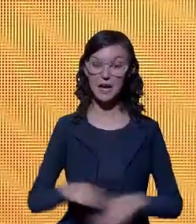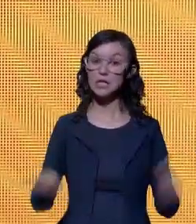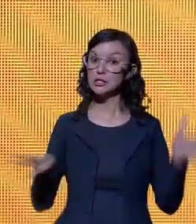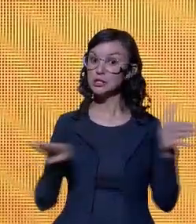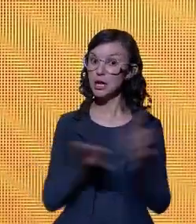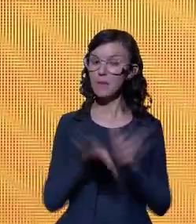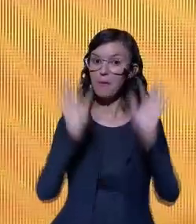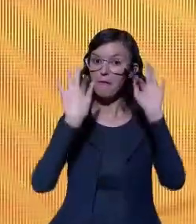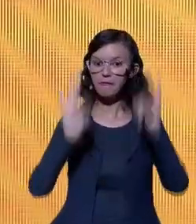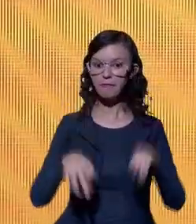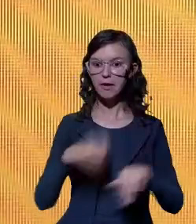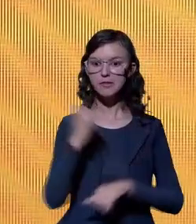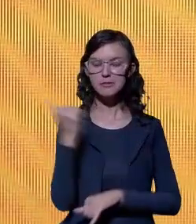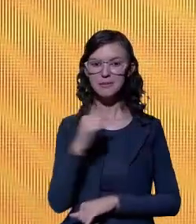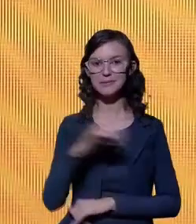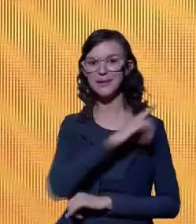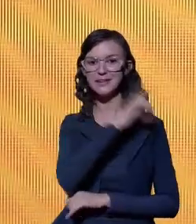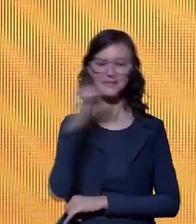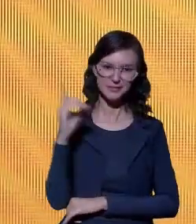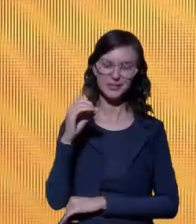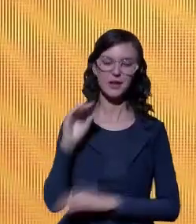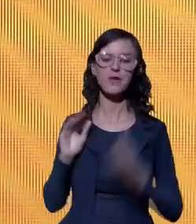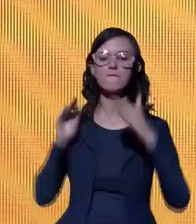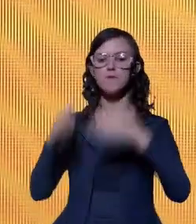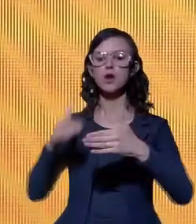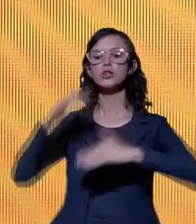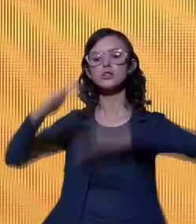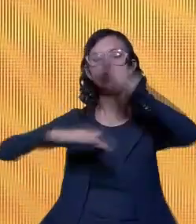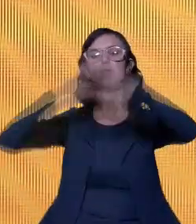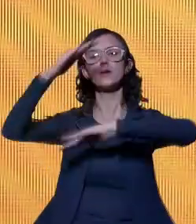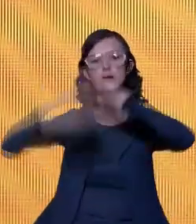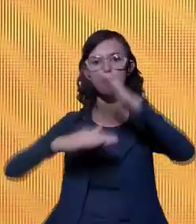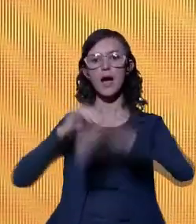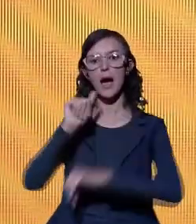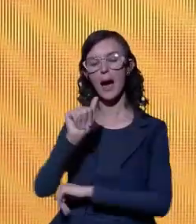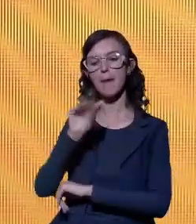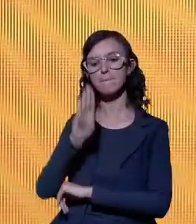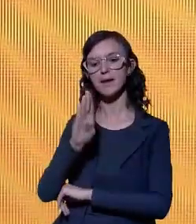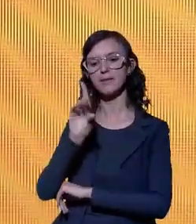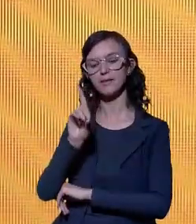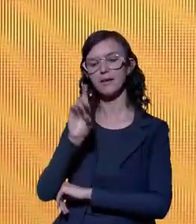fim do primeiro dia do Fórum do Desenvolvimento ABDE 2022.